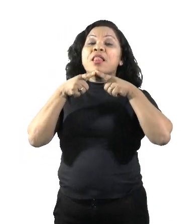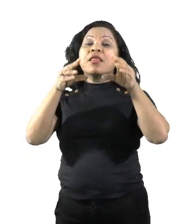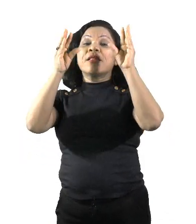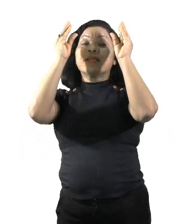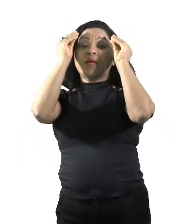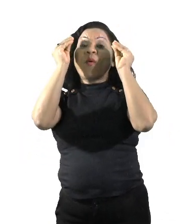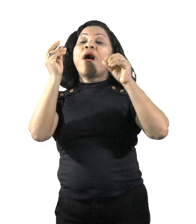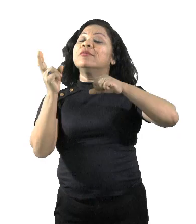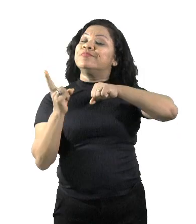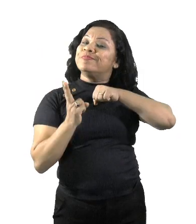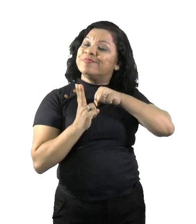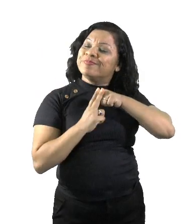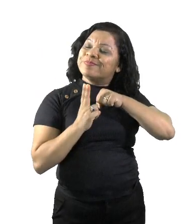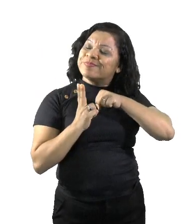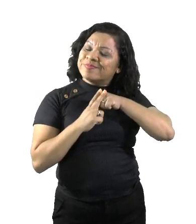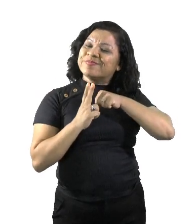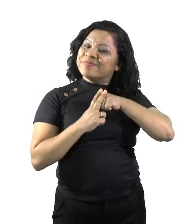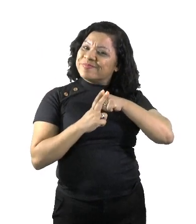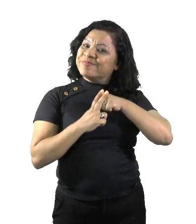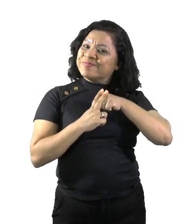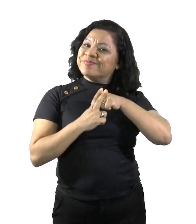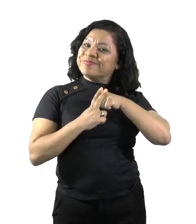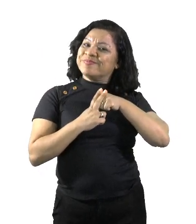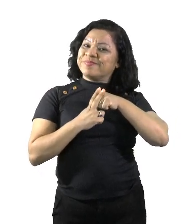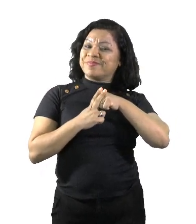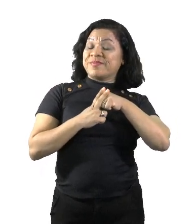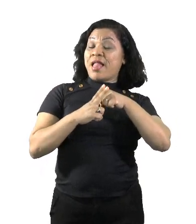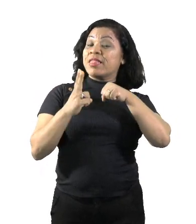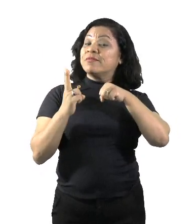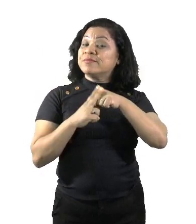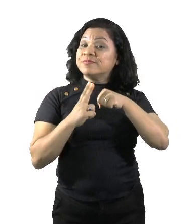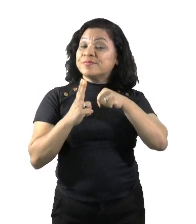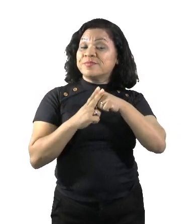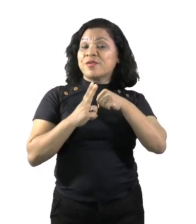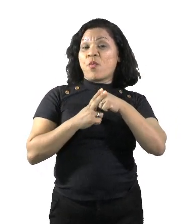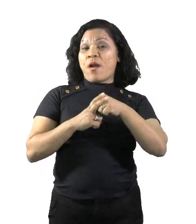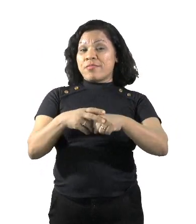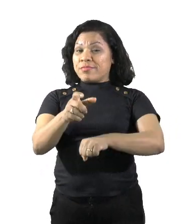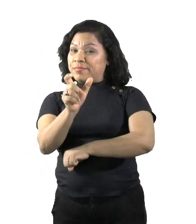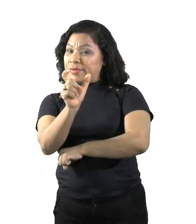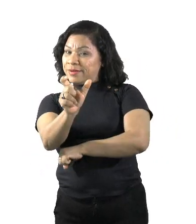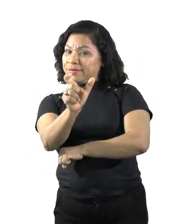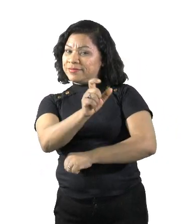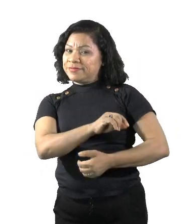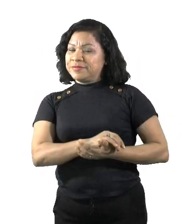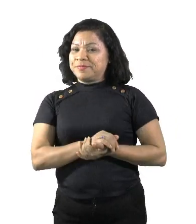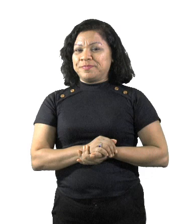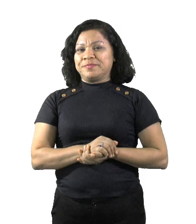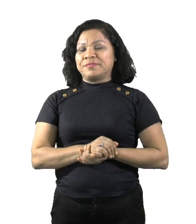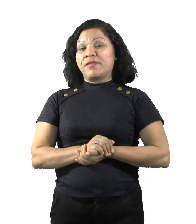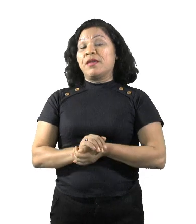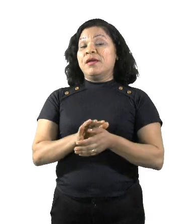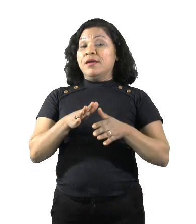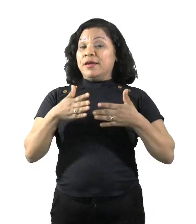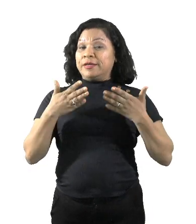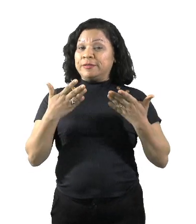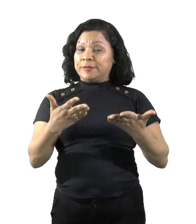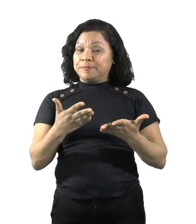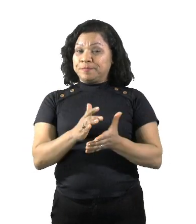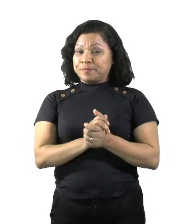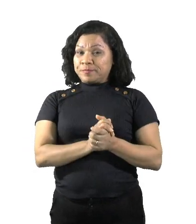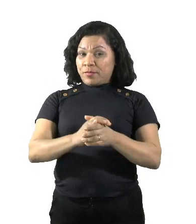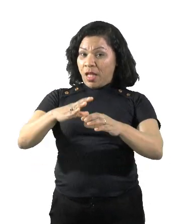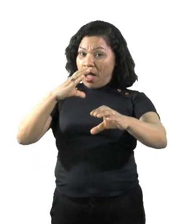bem, linguagem verbal, linguagem da palavra. A necessidade da comunicação verbal ou